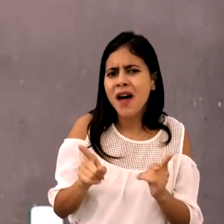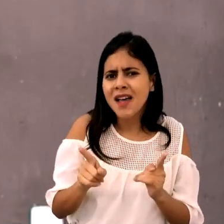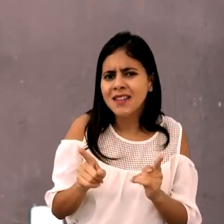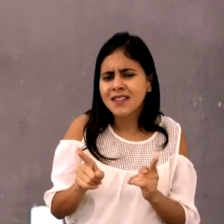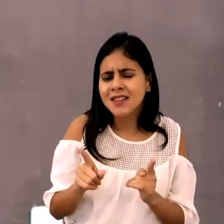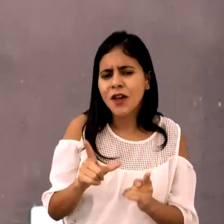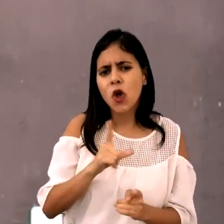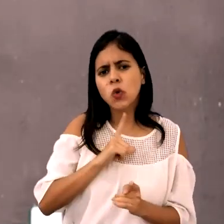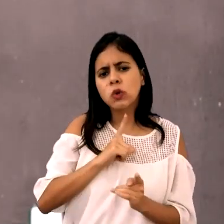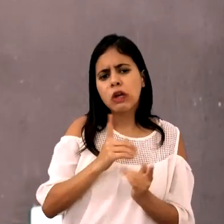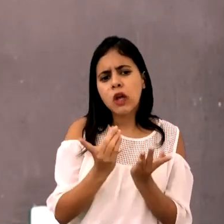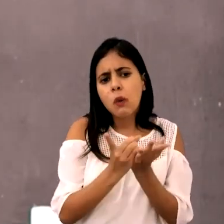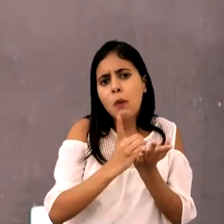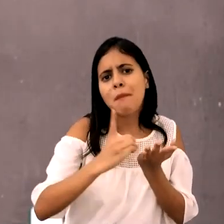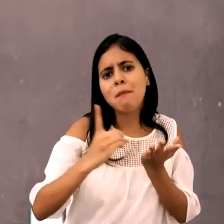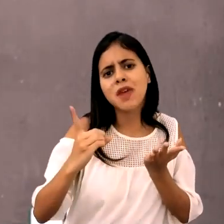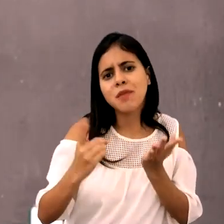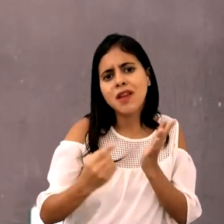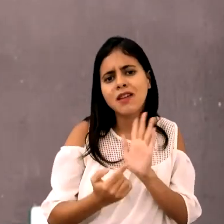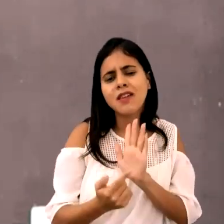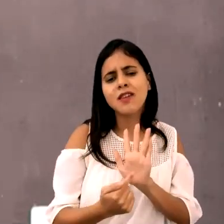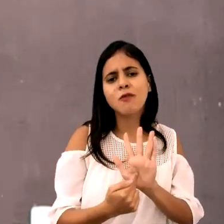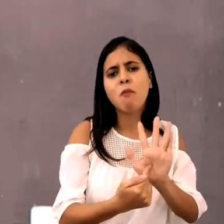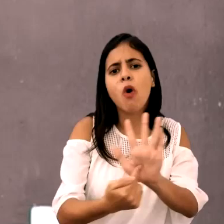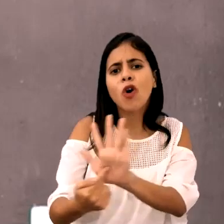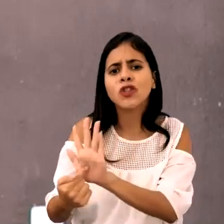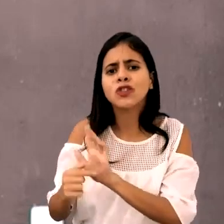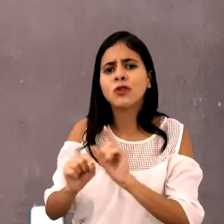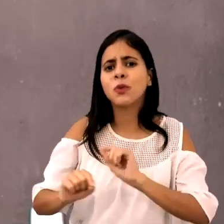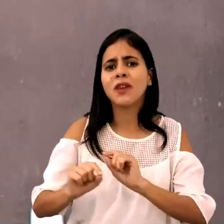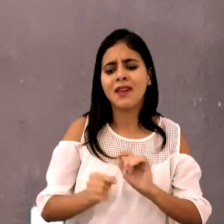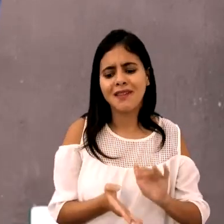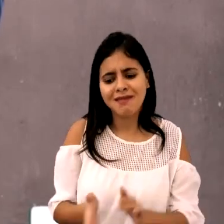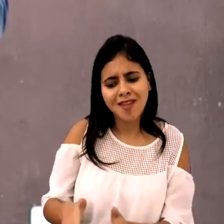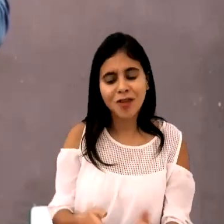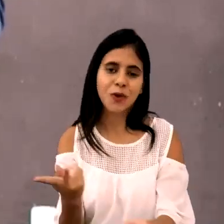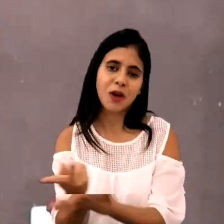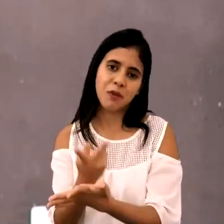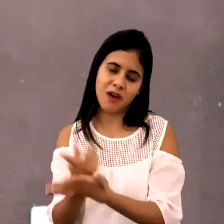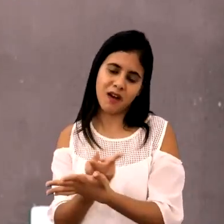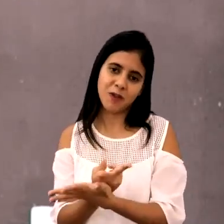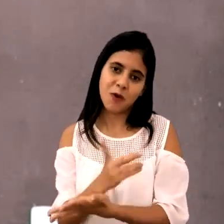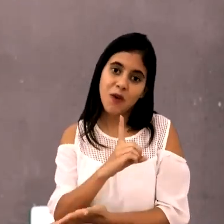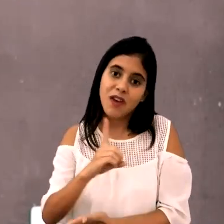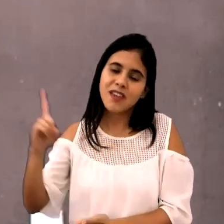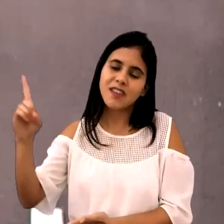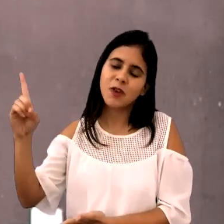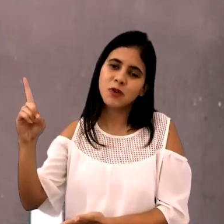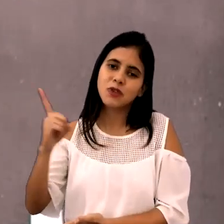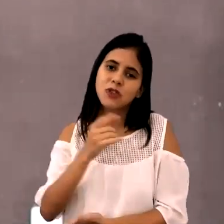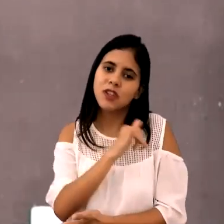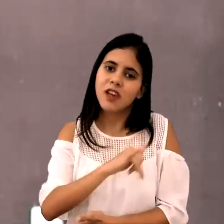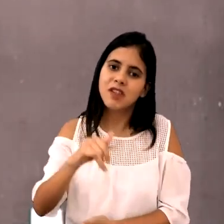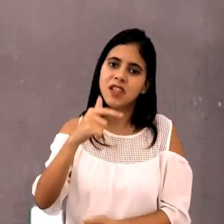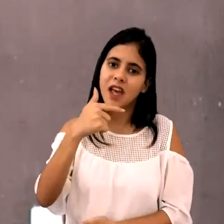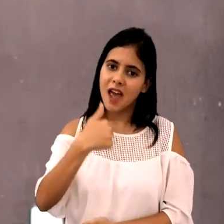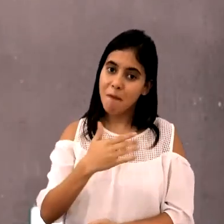que tem mais de 5.000 anos que diz que não dá certo. E um Deus que diz, é a minha palavra.